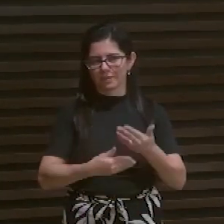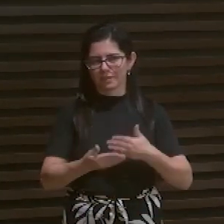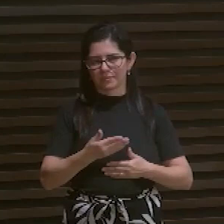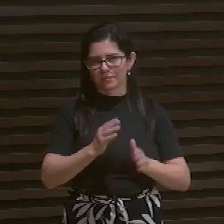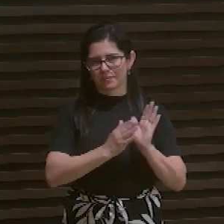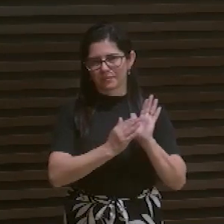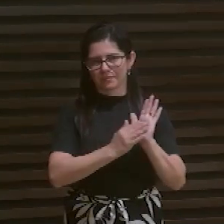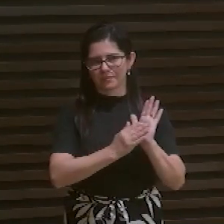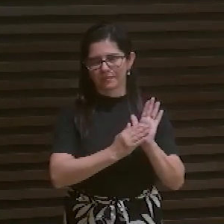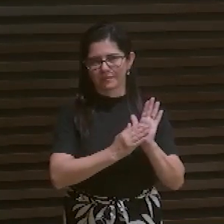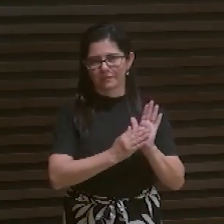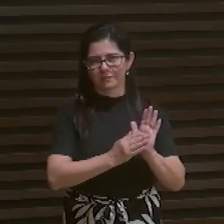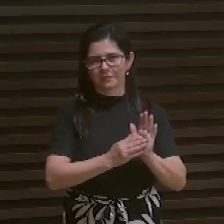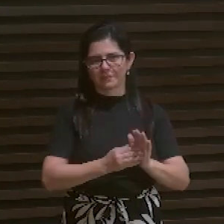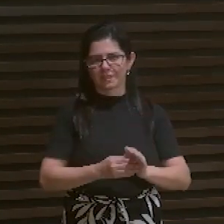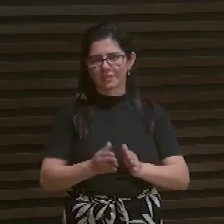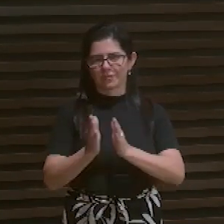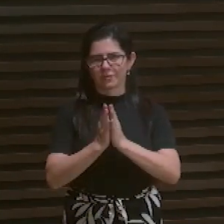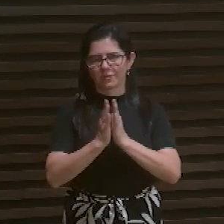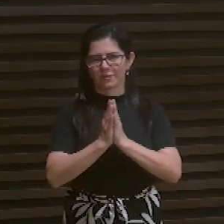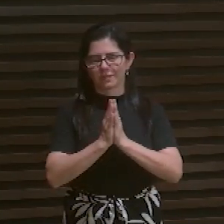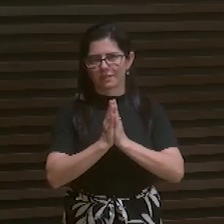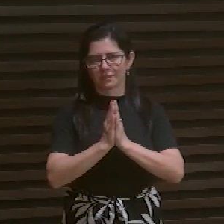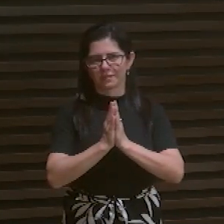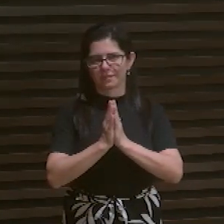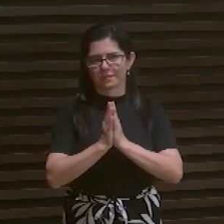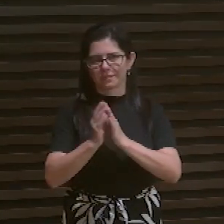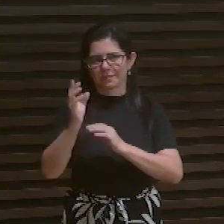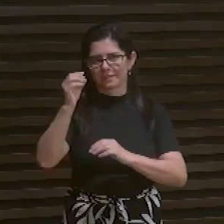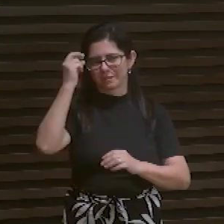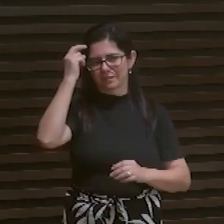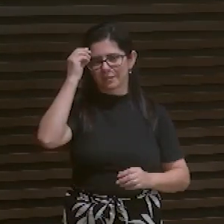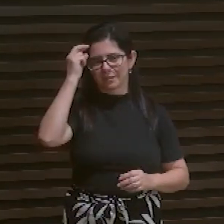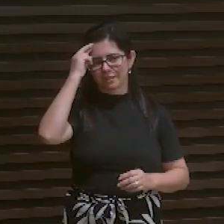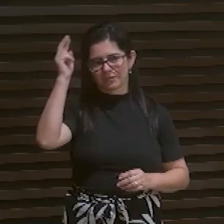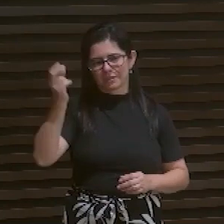Então, coloque diante do Senhor, para Ele revelar no teu coração qual é a sua função no corpo.